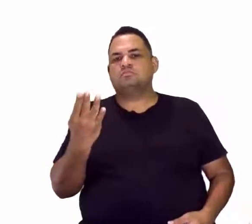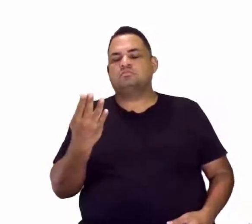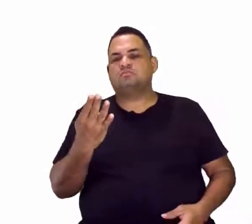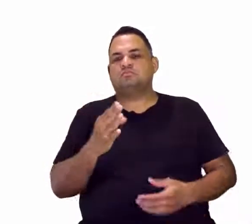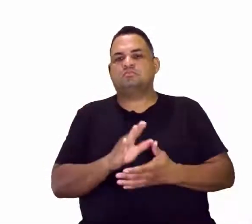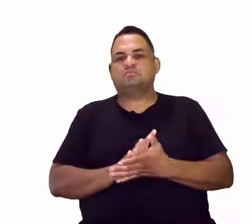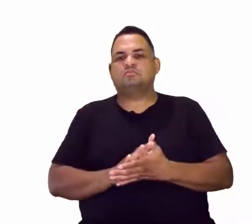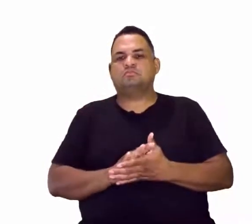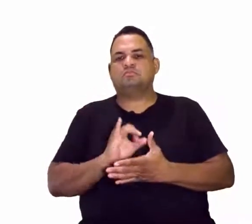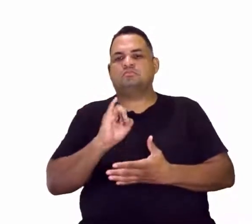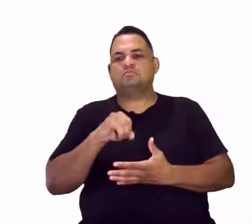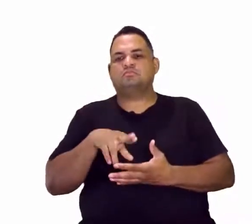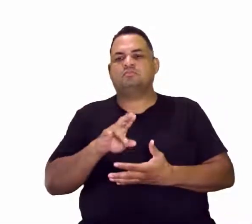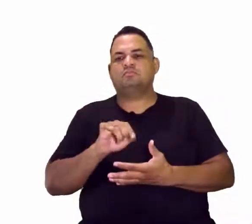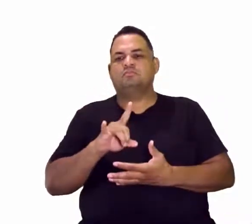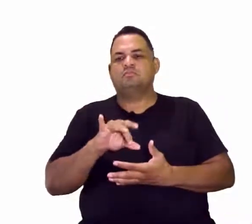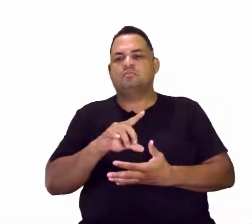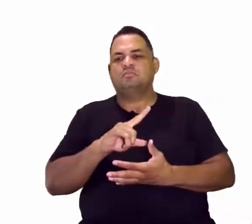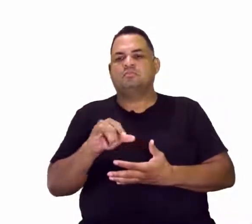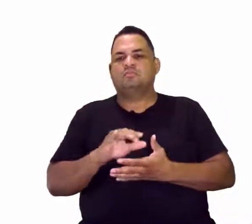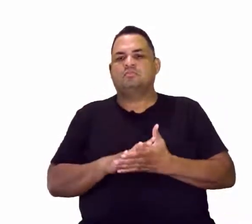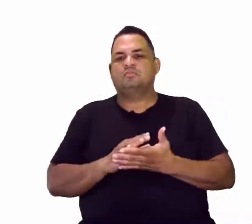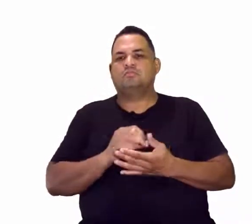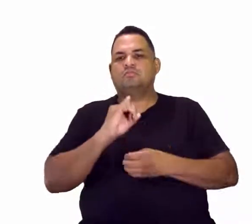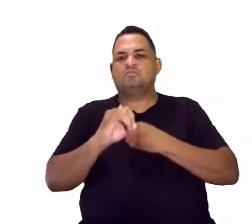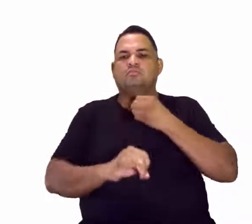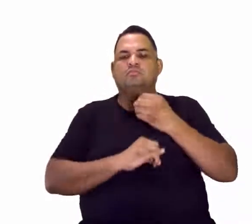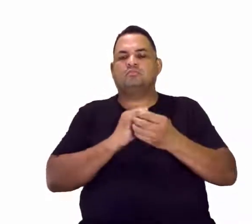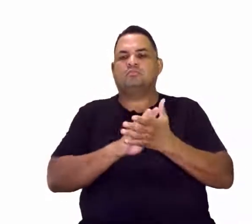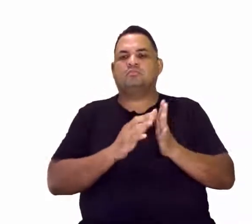ionização. Grau de ionização